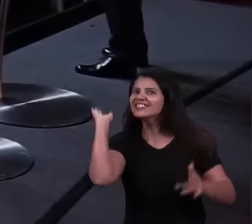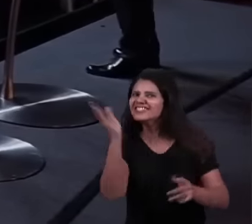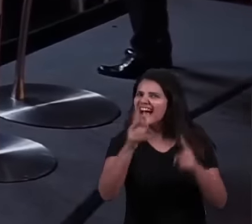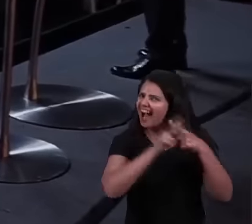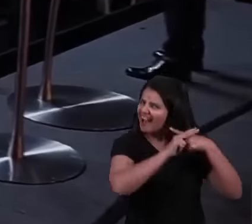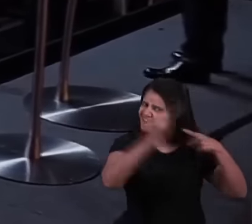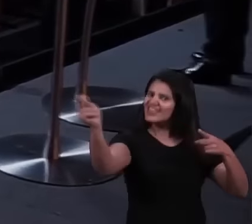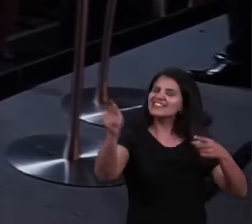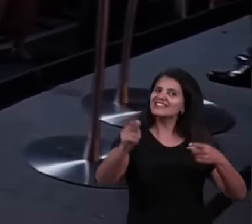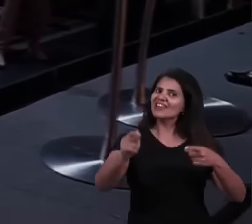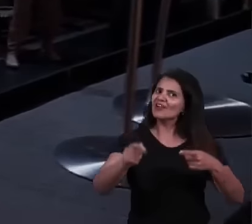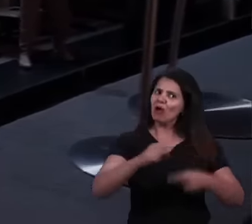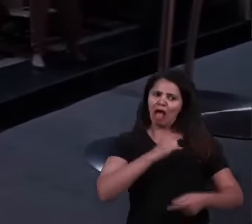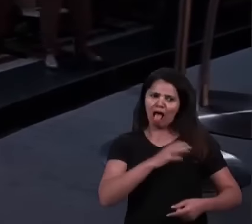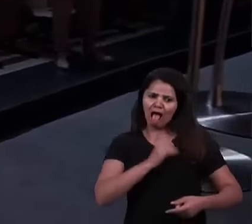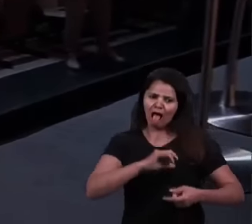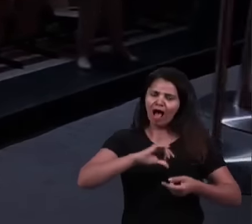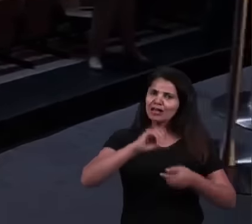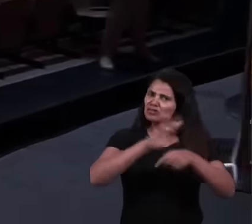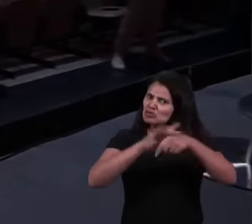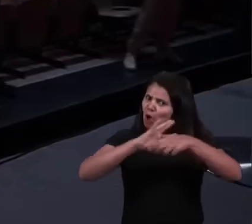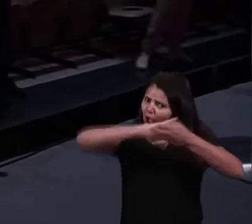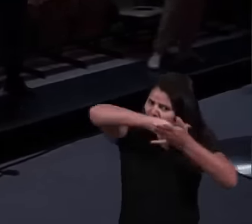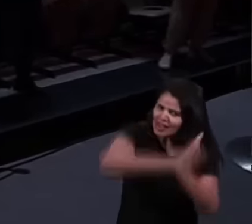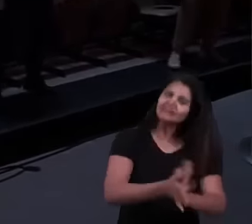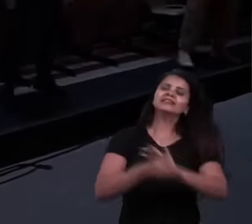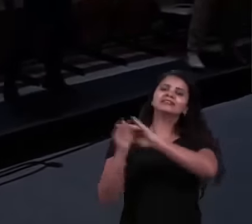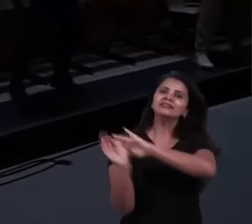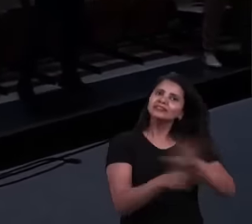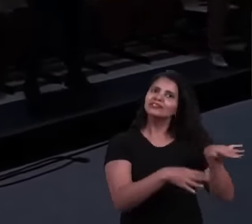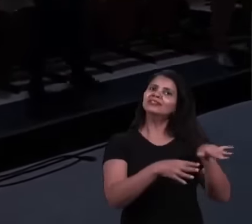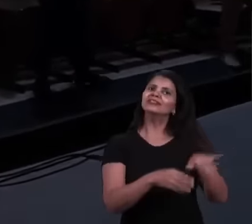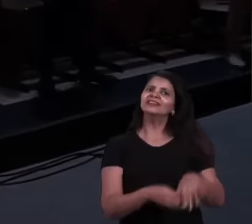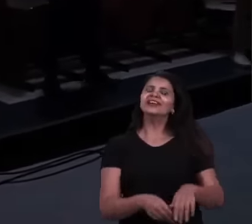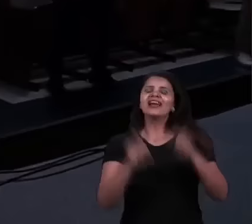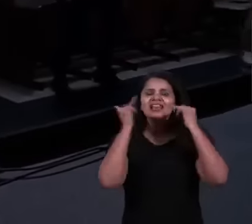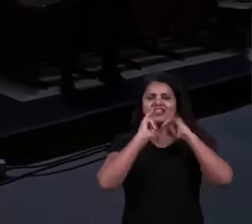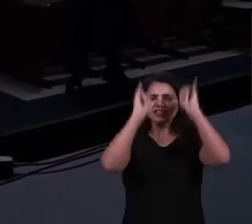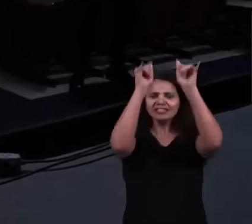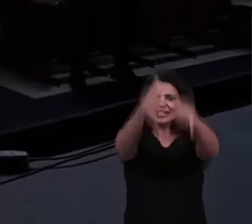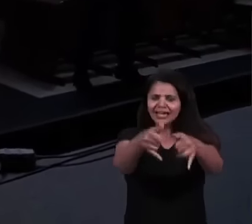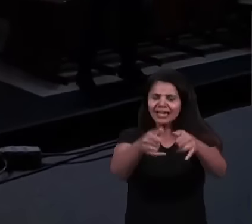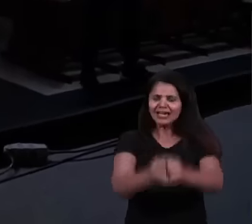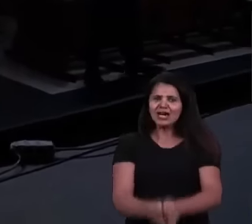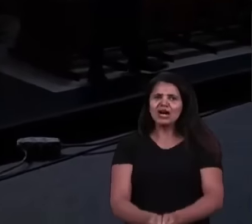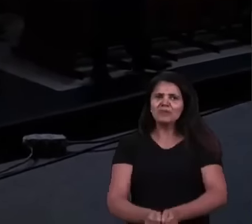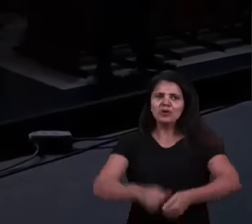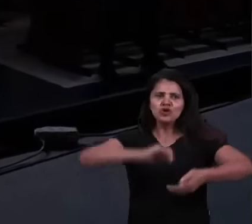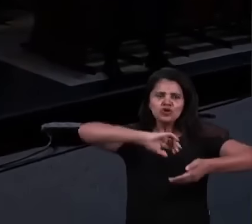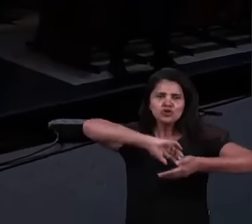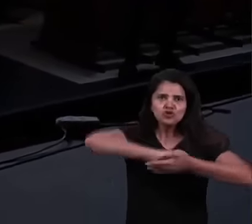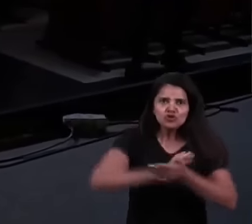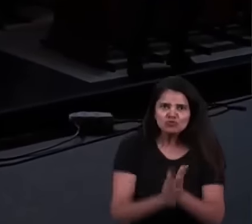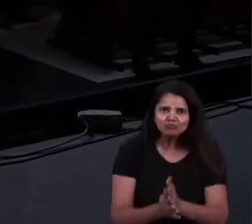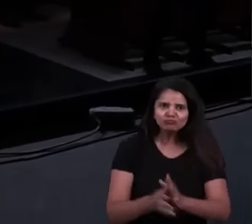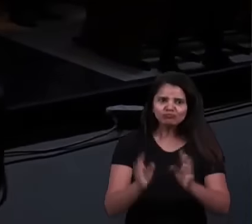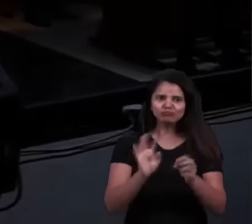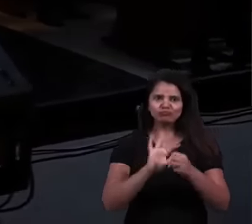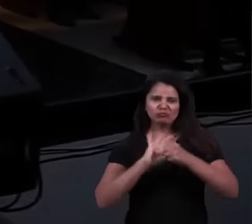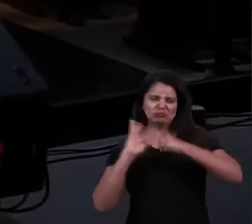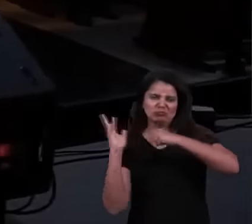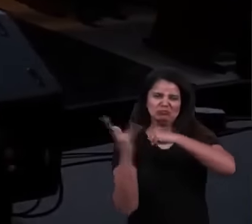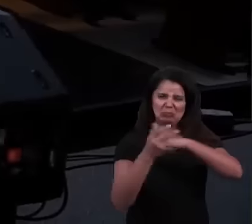esmagou a cabeça da doença. Em nome de Jesus, nós declaramos o fim dessa pandemia contra todos e todos